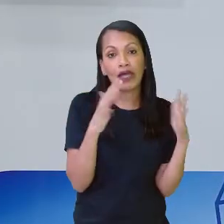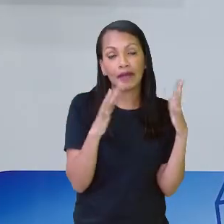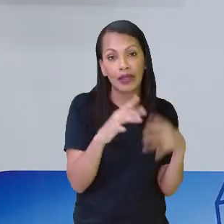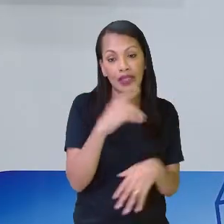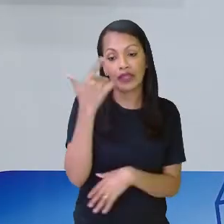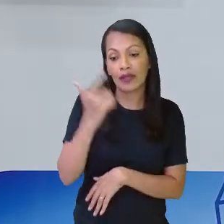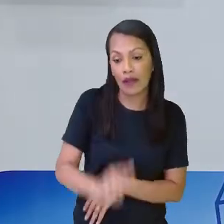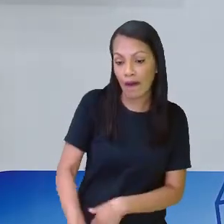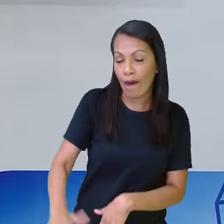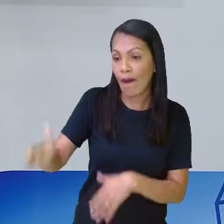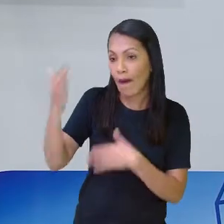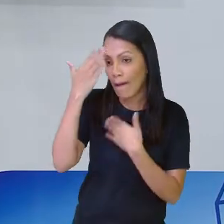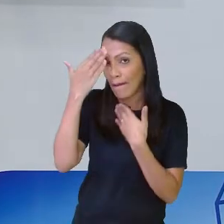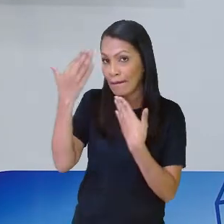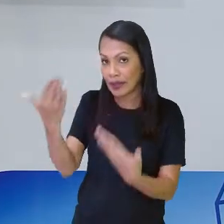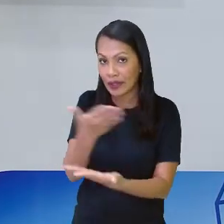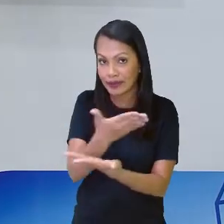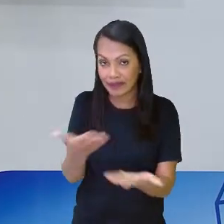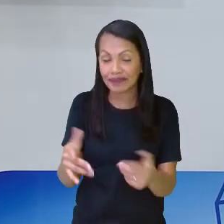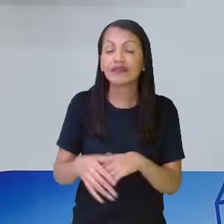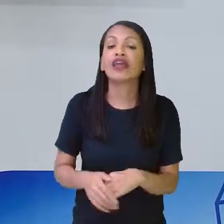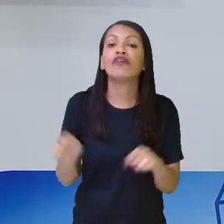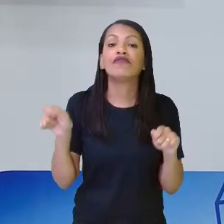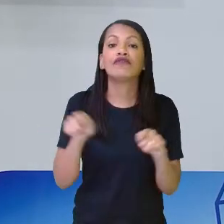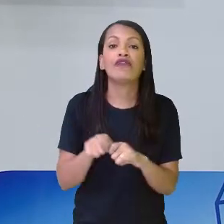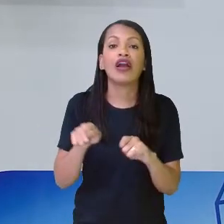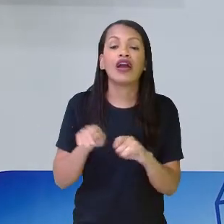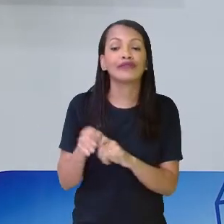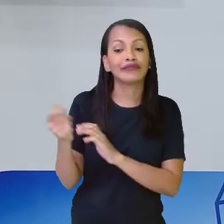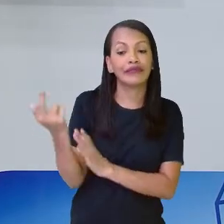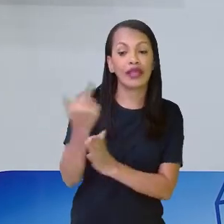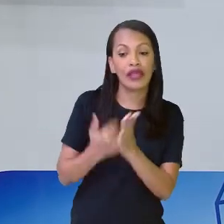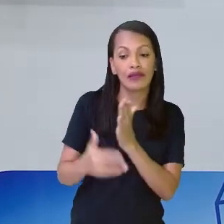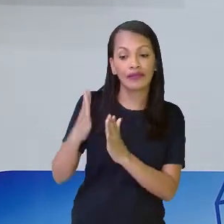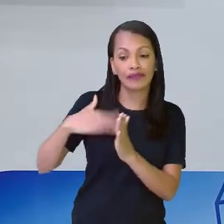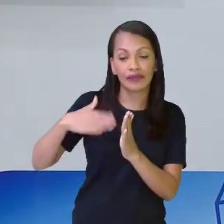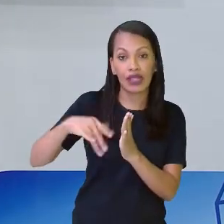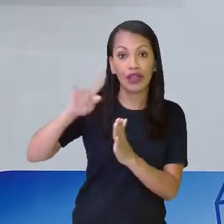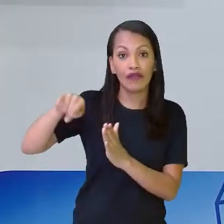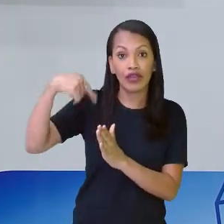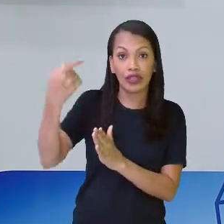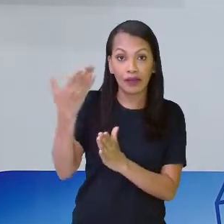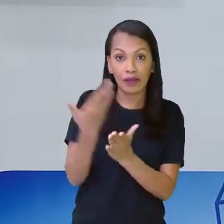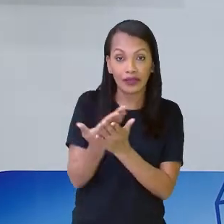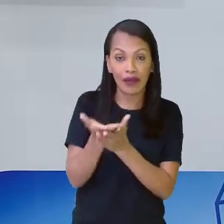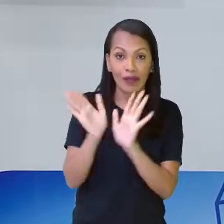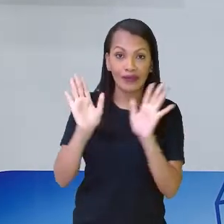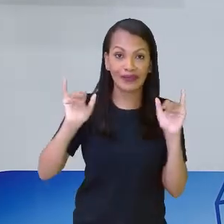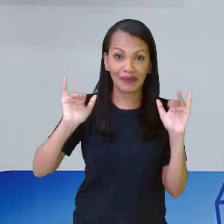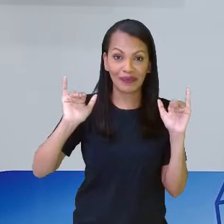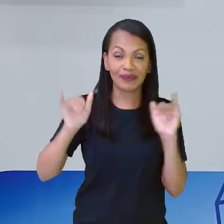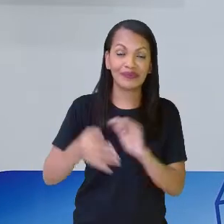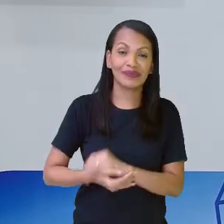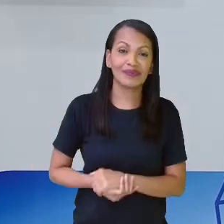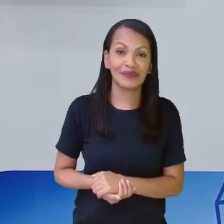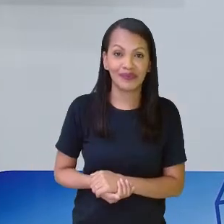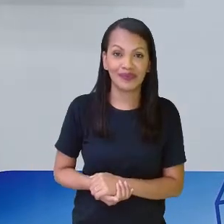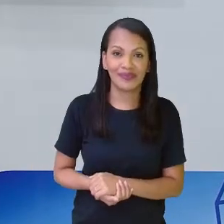Muito obrigado. Faz aí o teu desenho, faz a tua pintura e a gente se vê na próxima. Tchau, tchau.